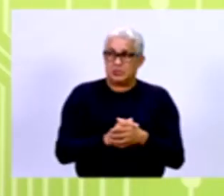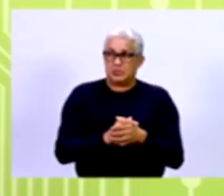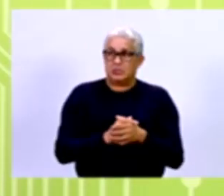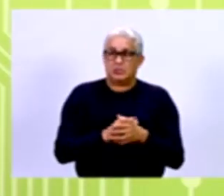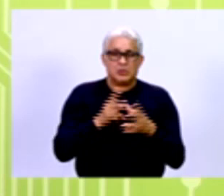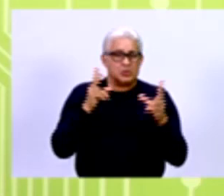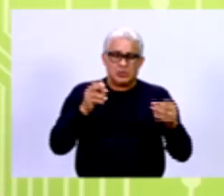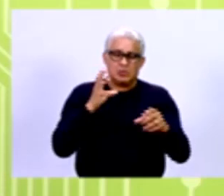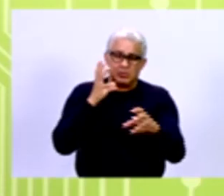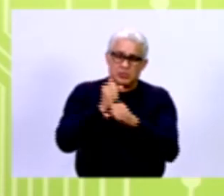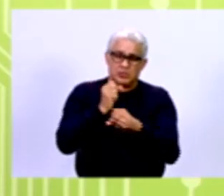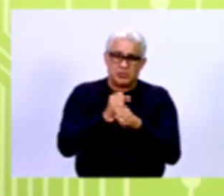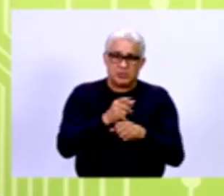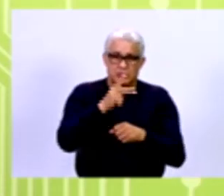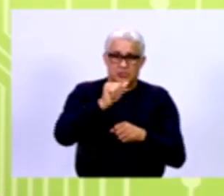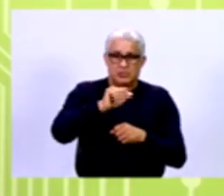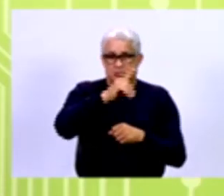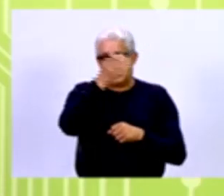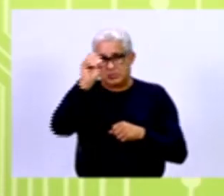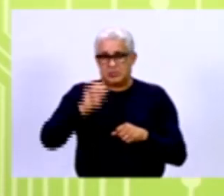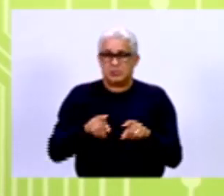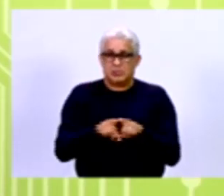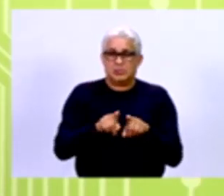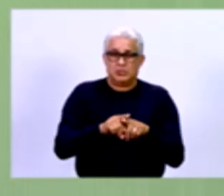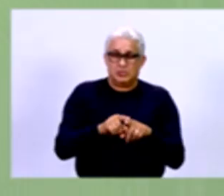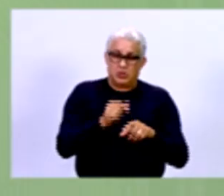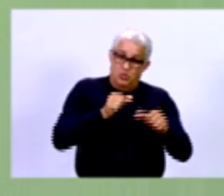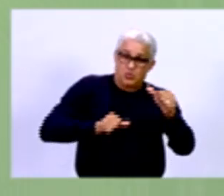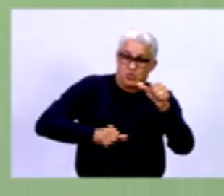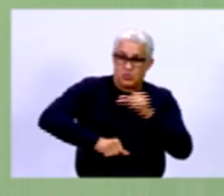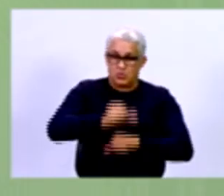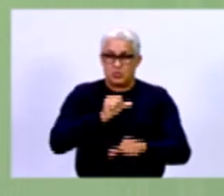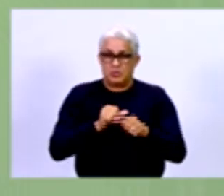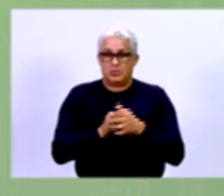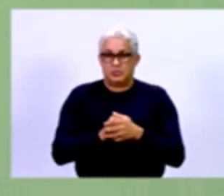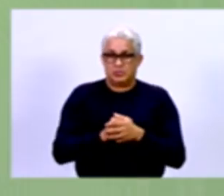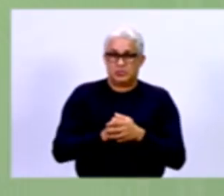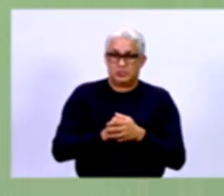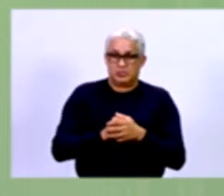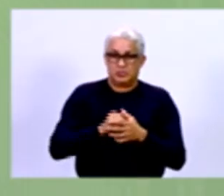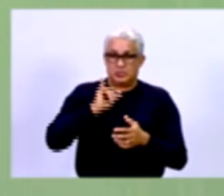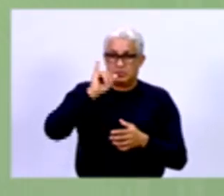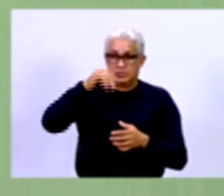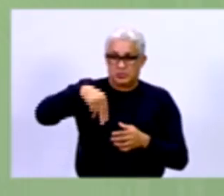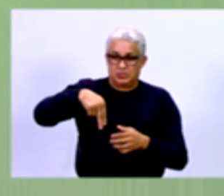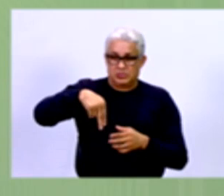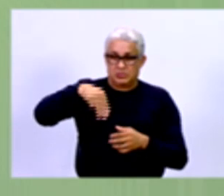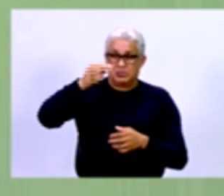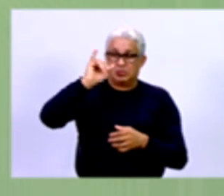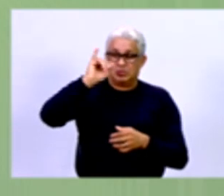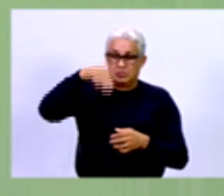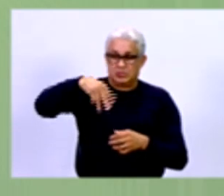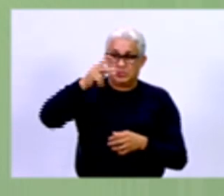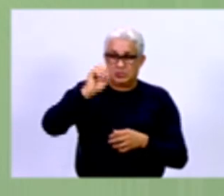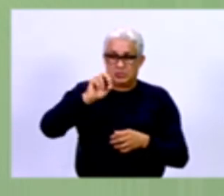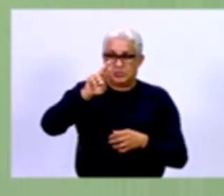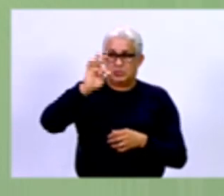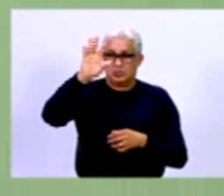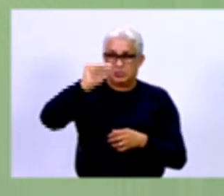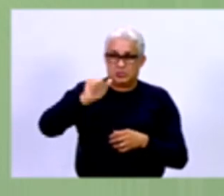contábil. Por outro lado, inversamente, uma importação gera